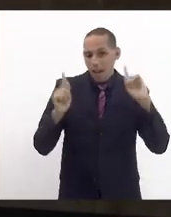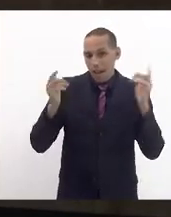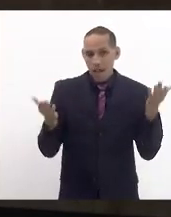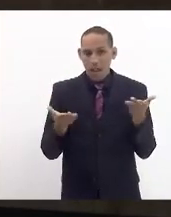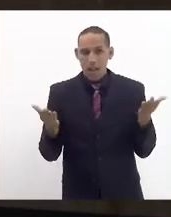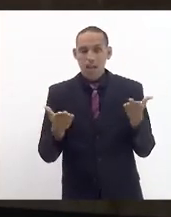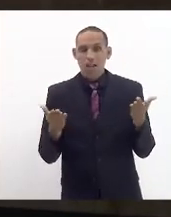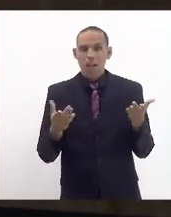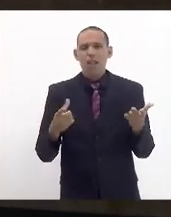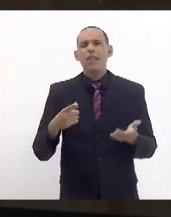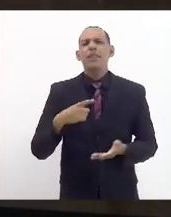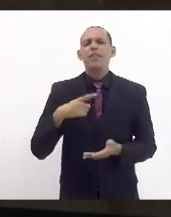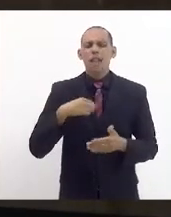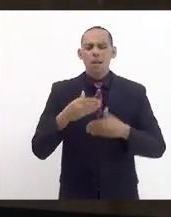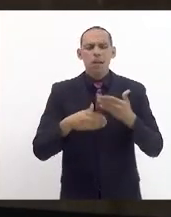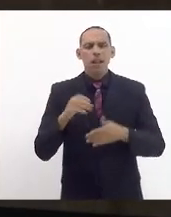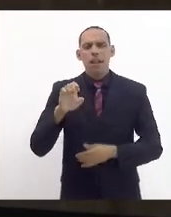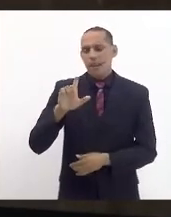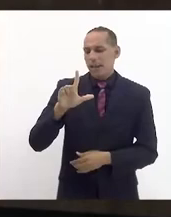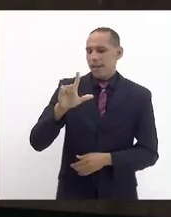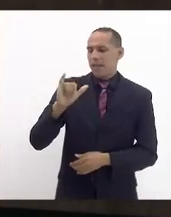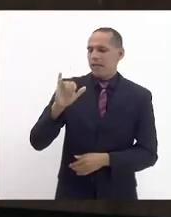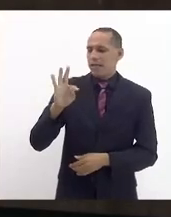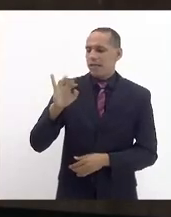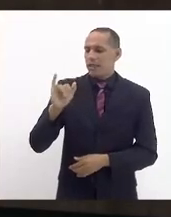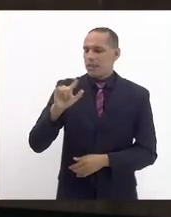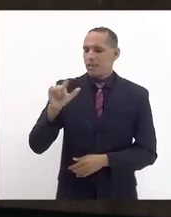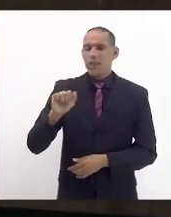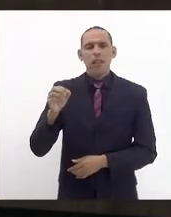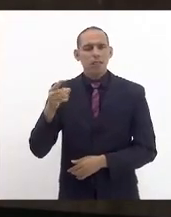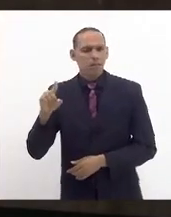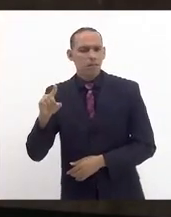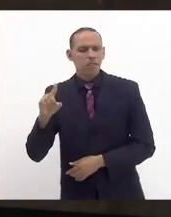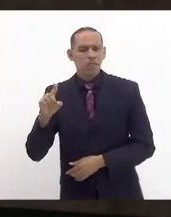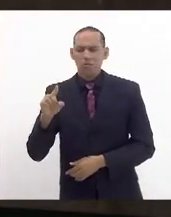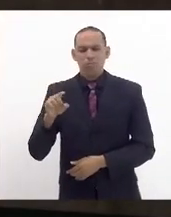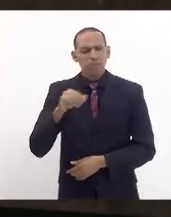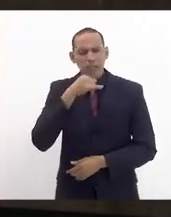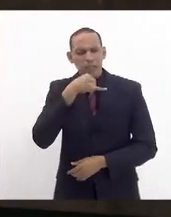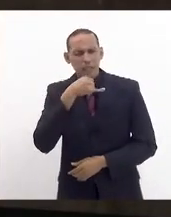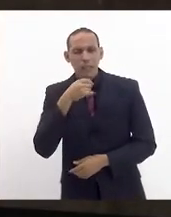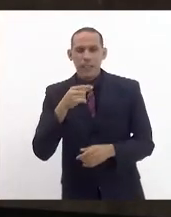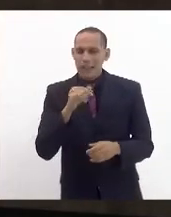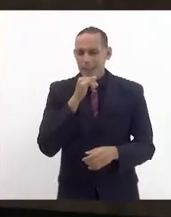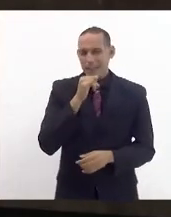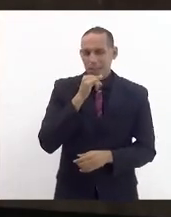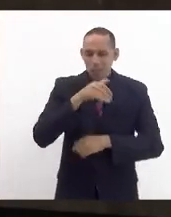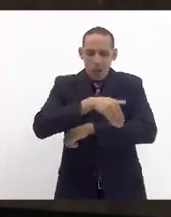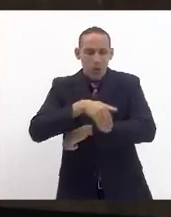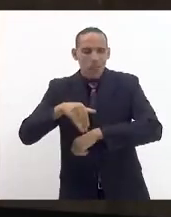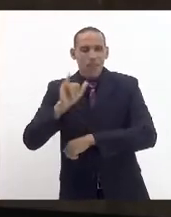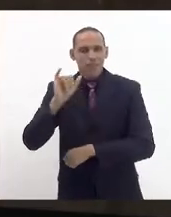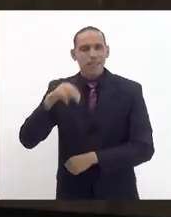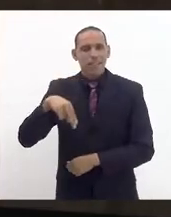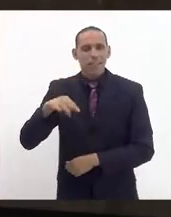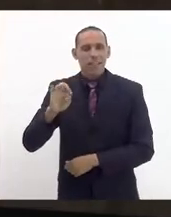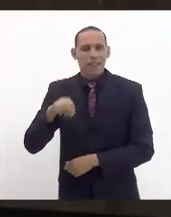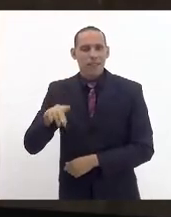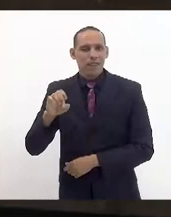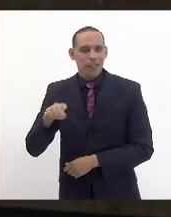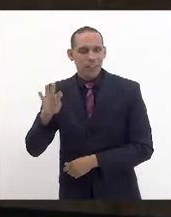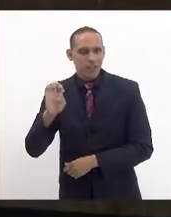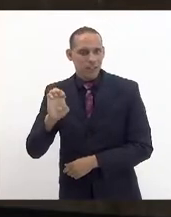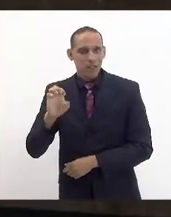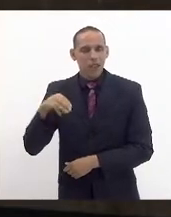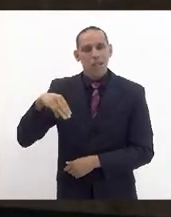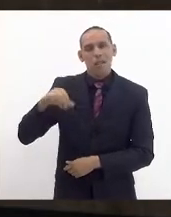de elitização do carnaval que é lamentável, né? A gente viu que, por exemplo, na Intendente Magalhães, como nosso companheiro